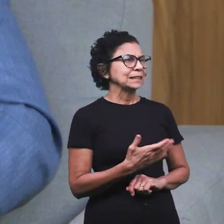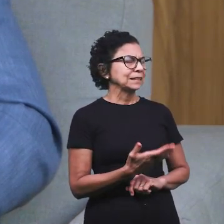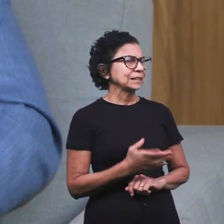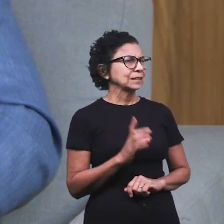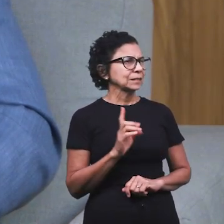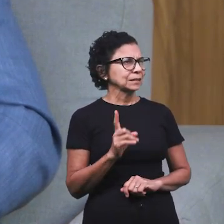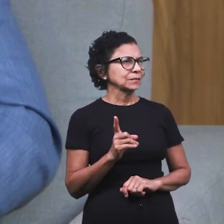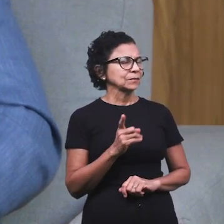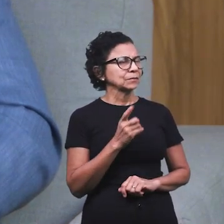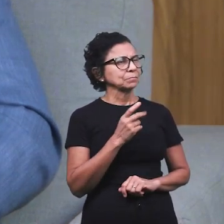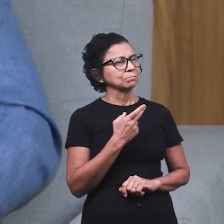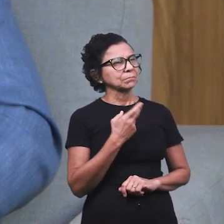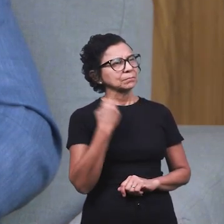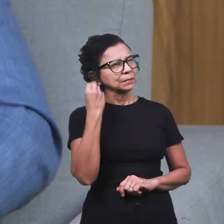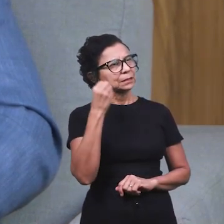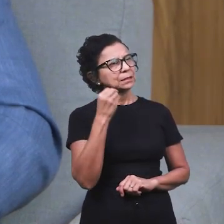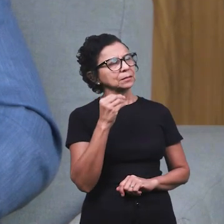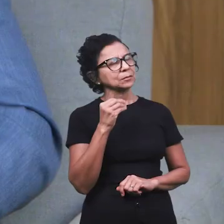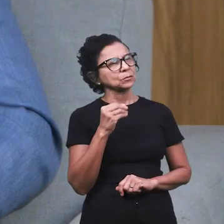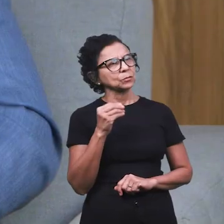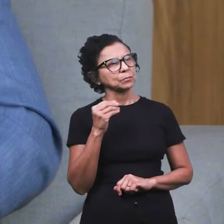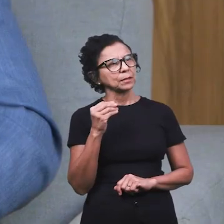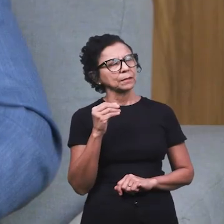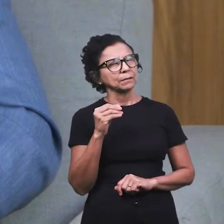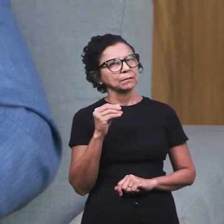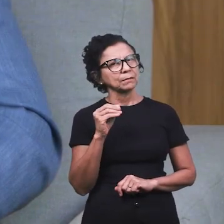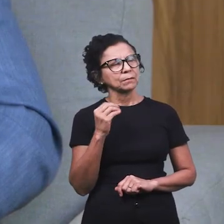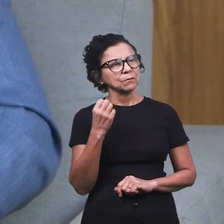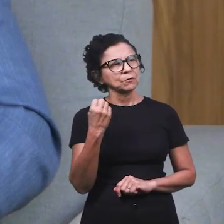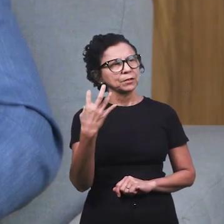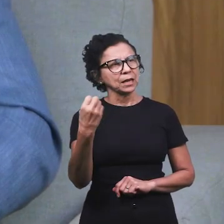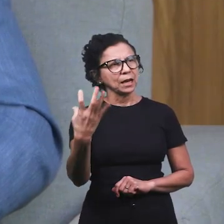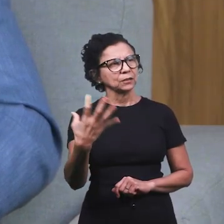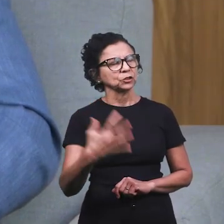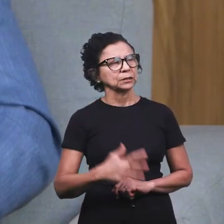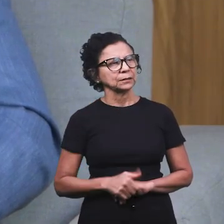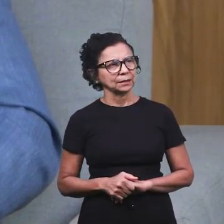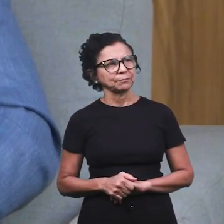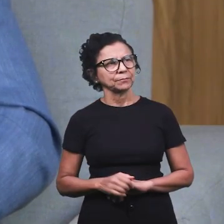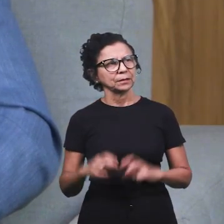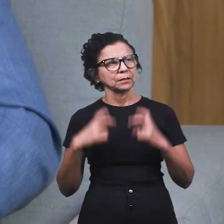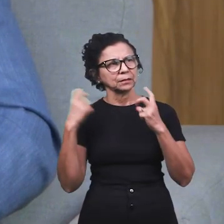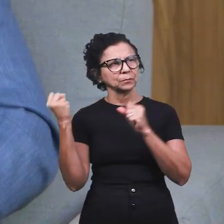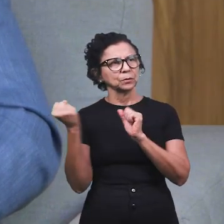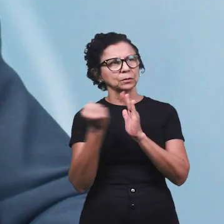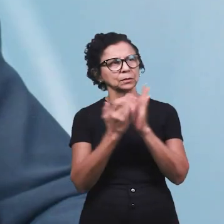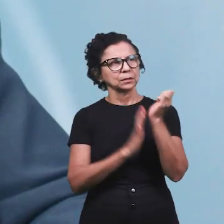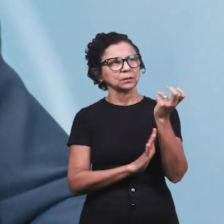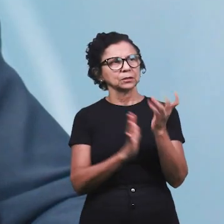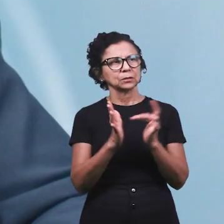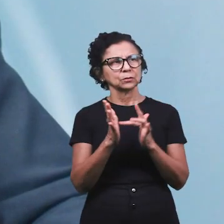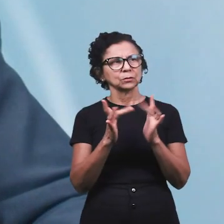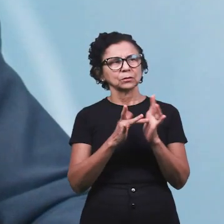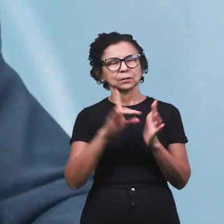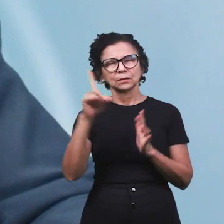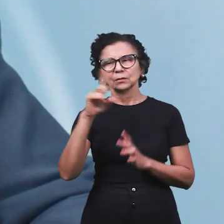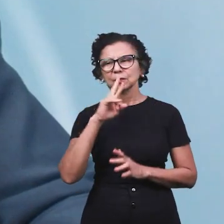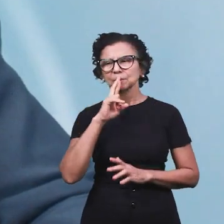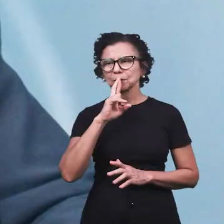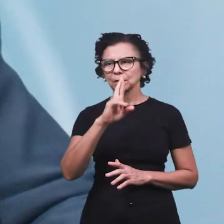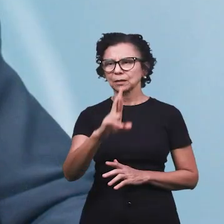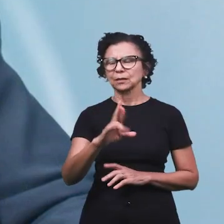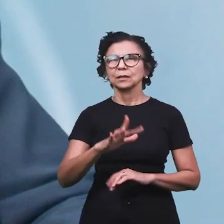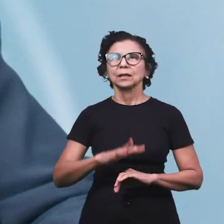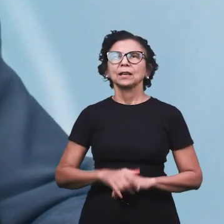uma viagem e ele fez uma oração, ele clamou pelo sangue de Jesus e o Senhor concedeu uma bênção. Irmão Paulo, Pai do